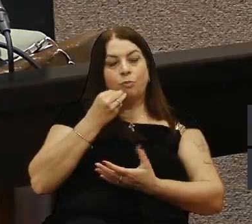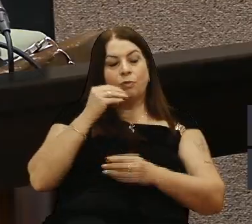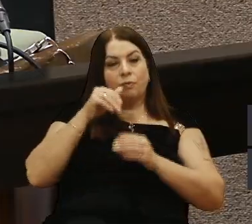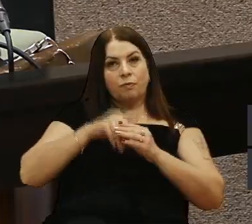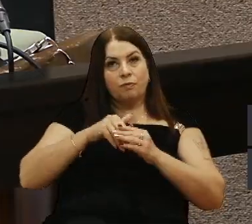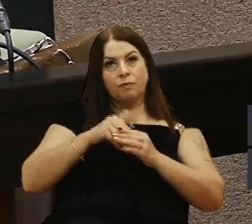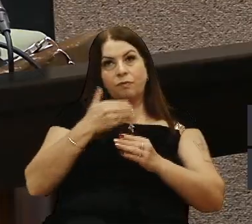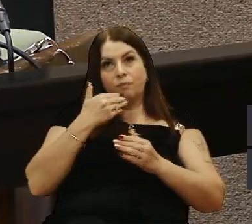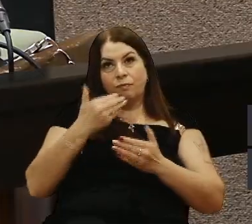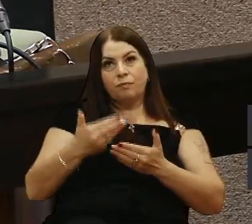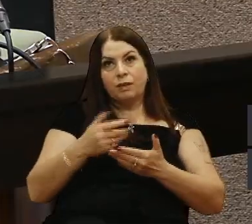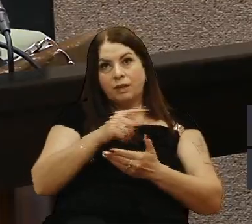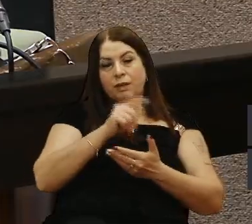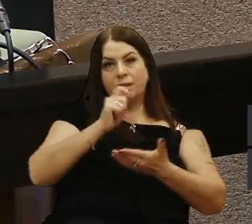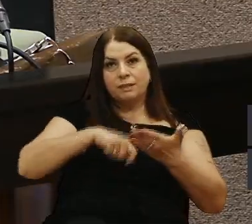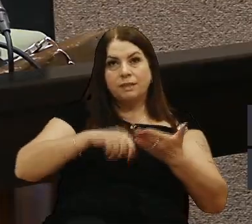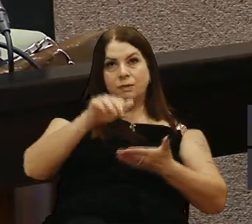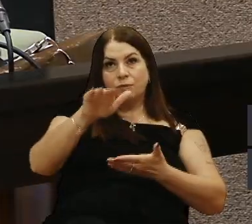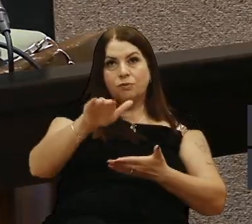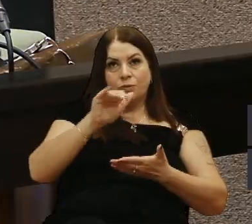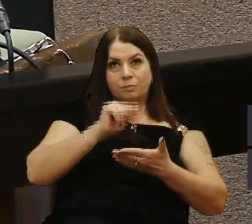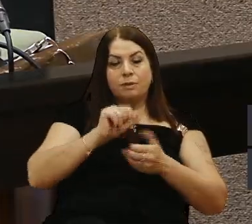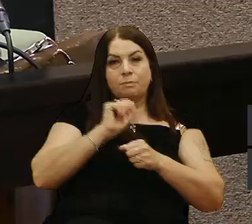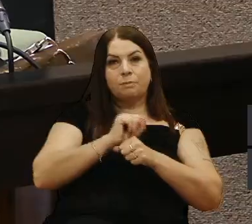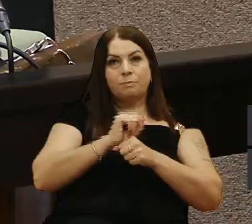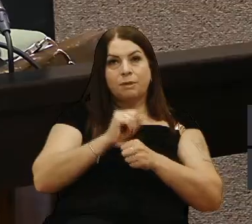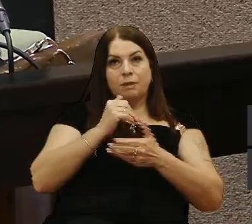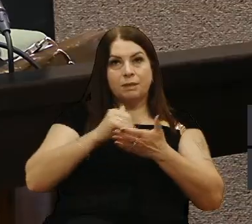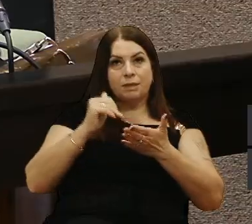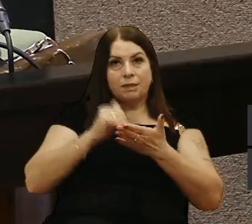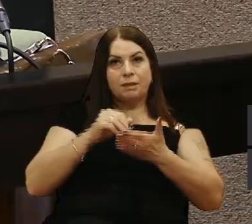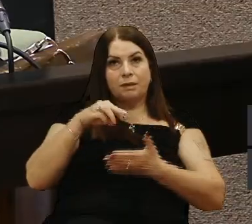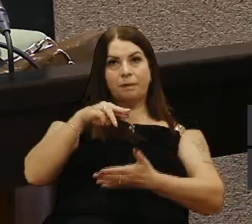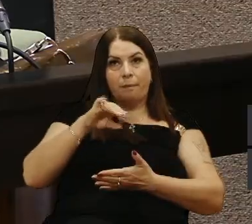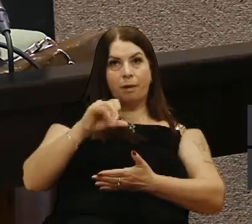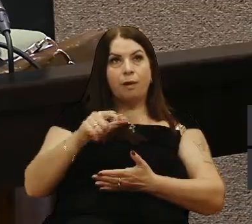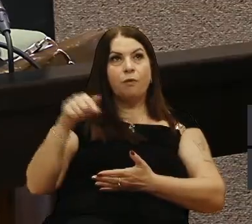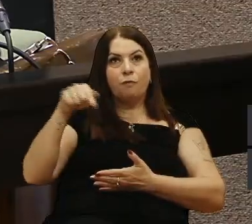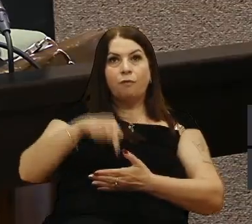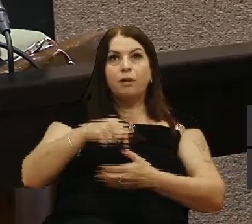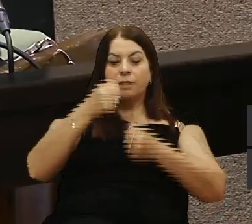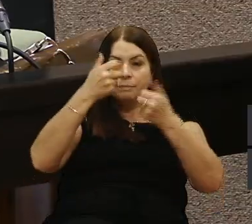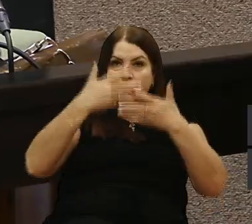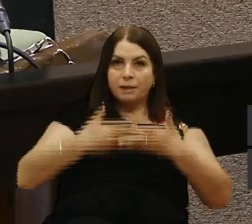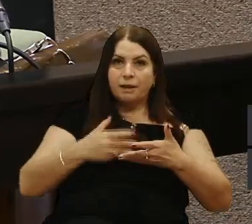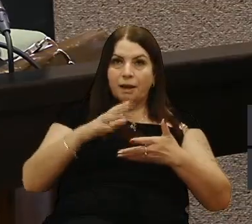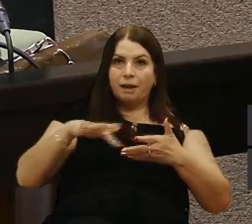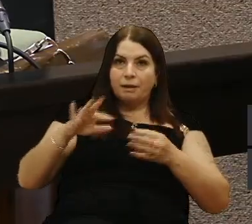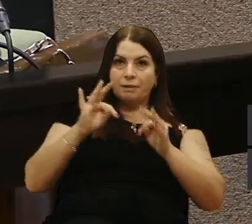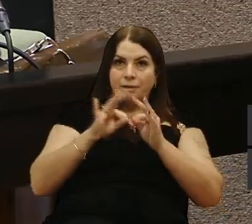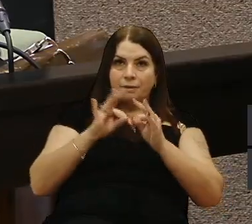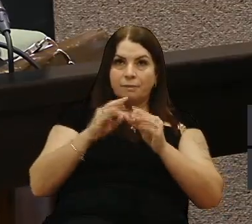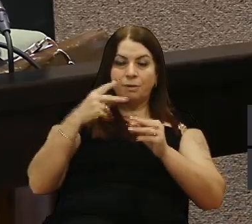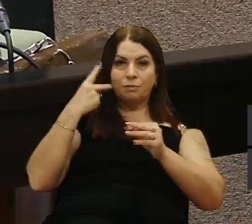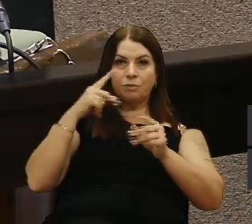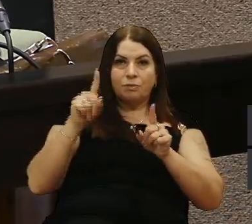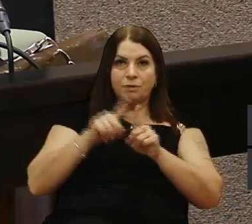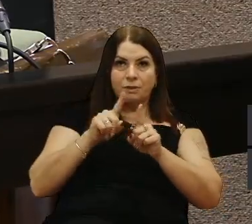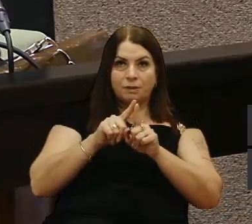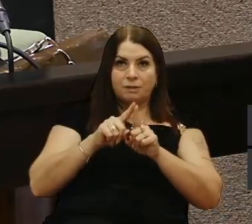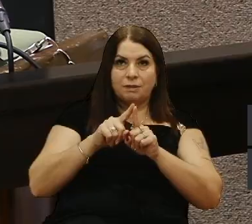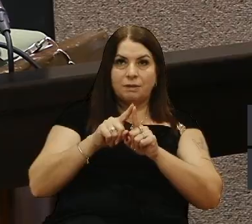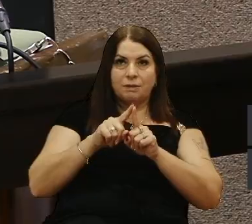votarei favorável, assinei a convocação e espero que o secretário Micael venha explicar a parte técnica, mas que venha a parte política também